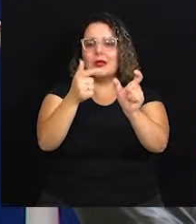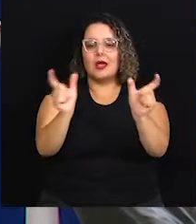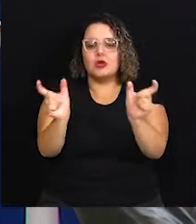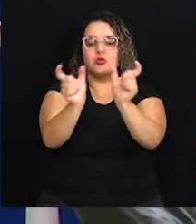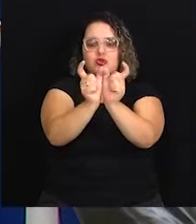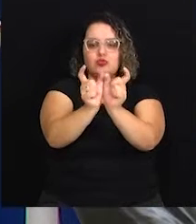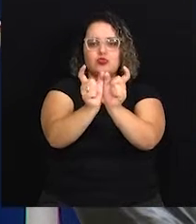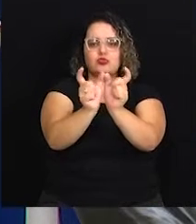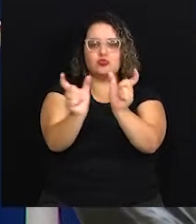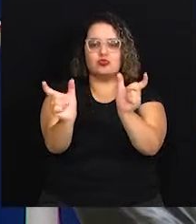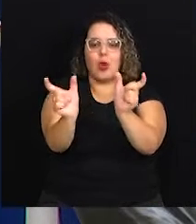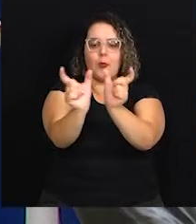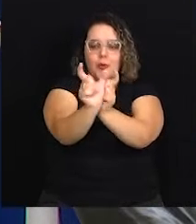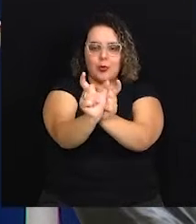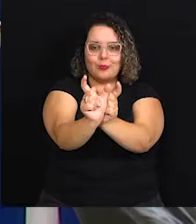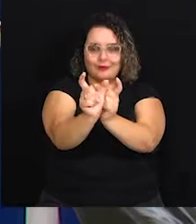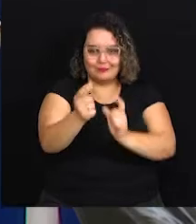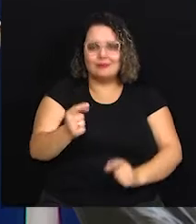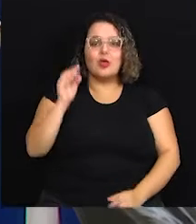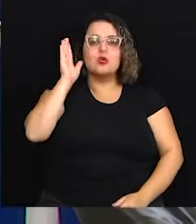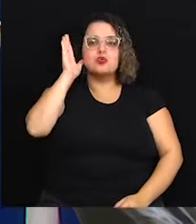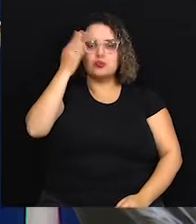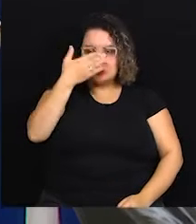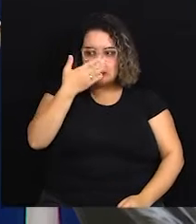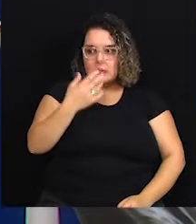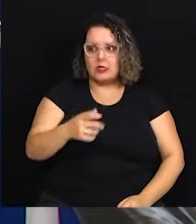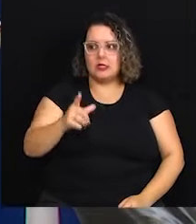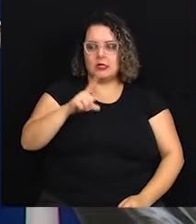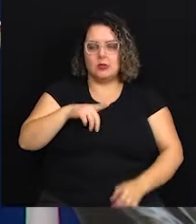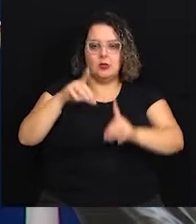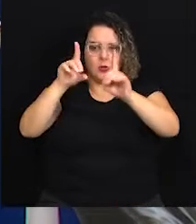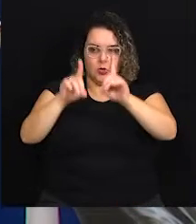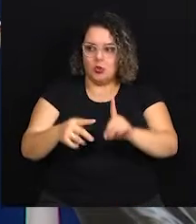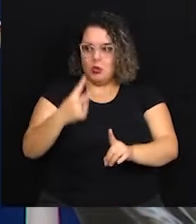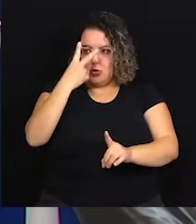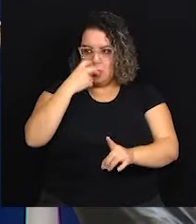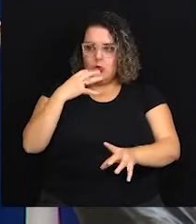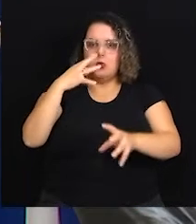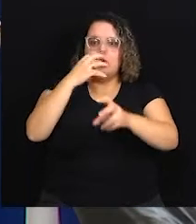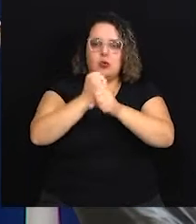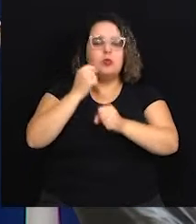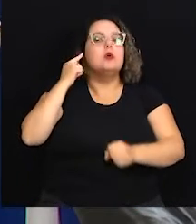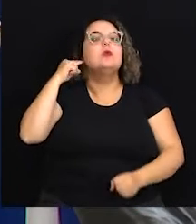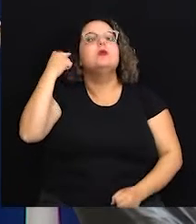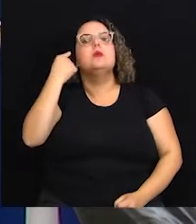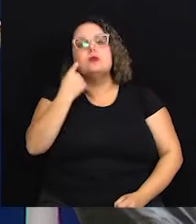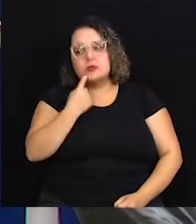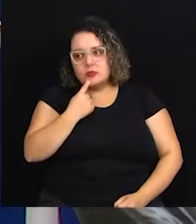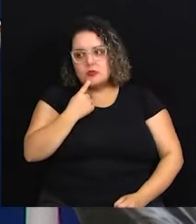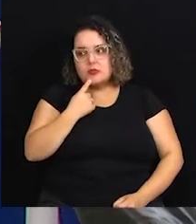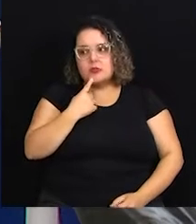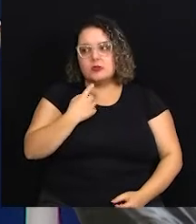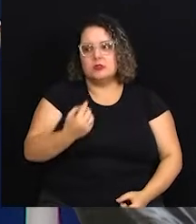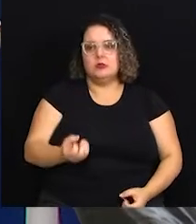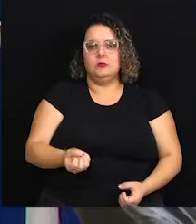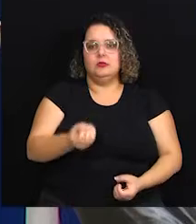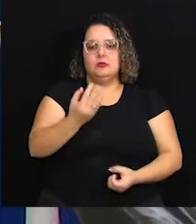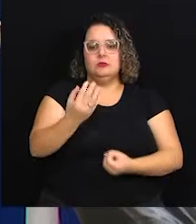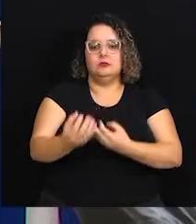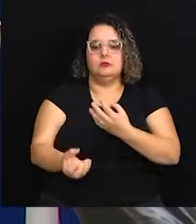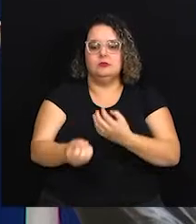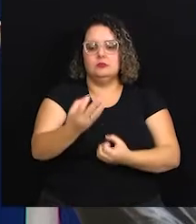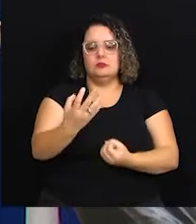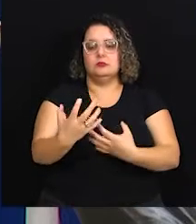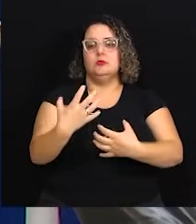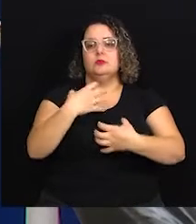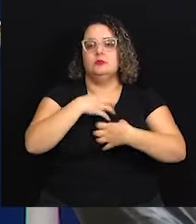uma deficiência visual somada com uma auditiva, na realidade as informações vêm para você de